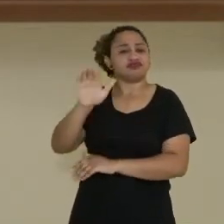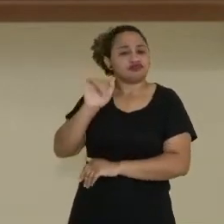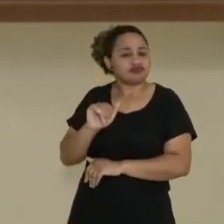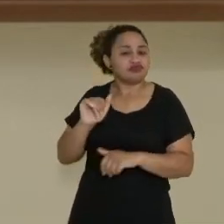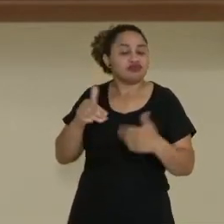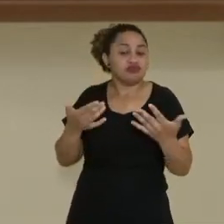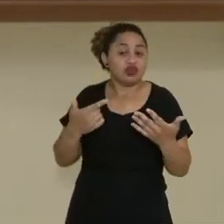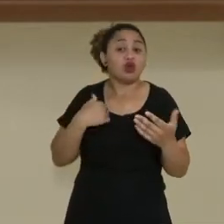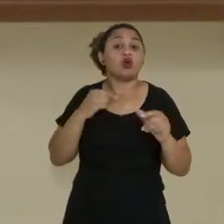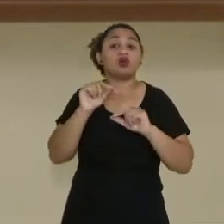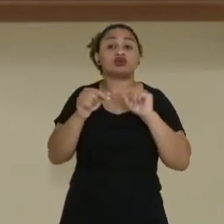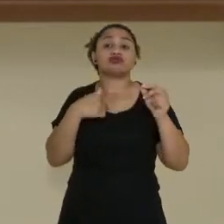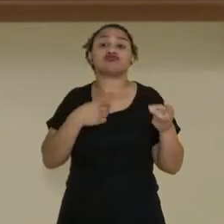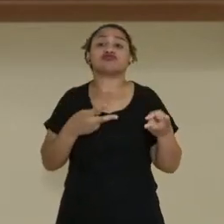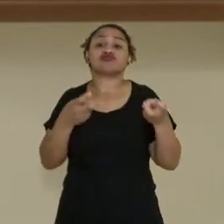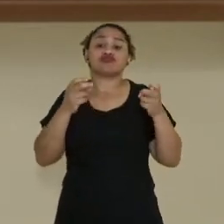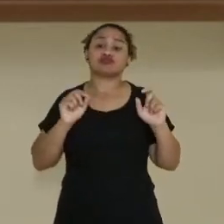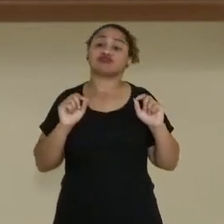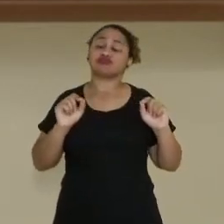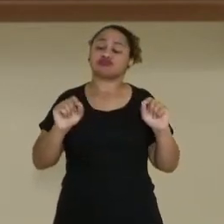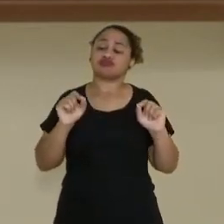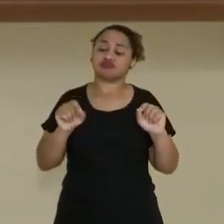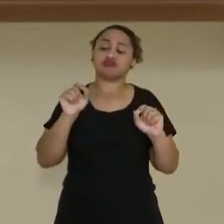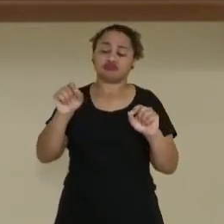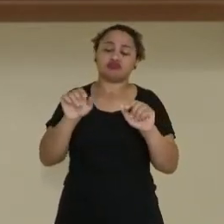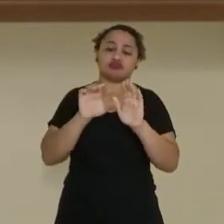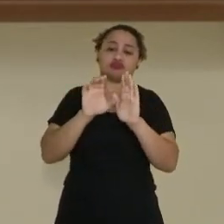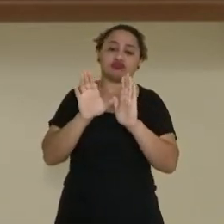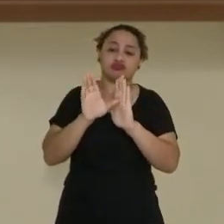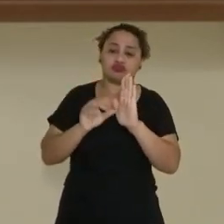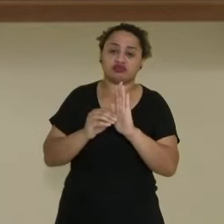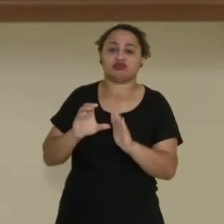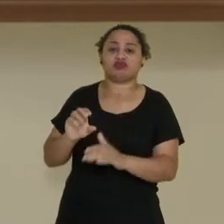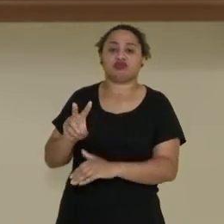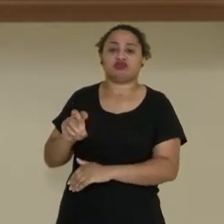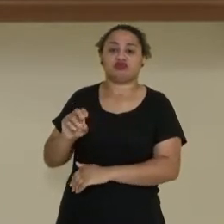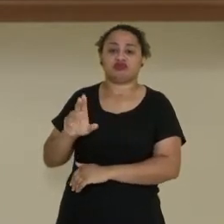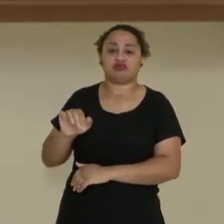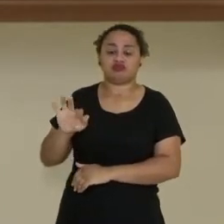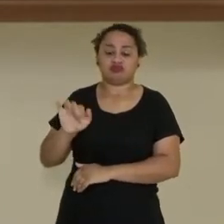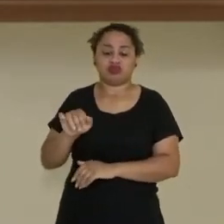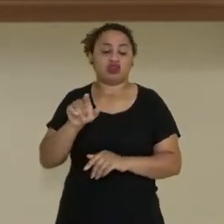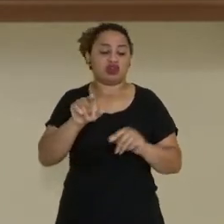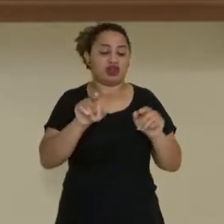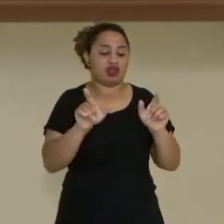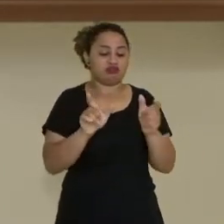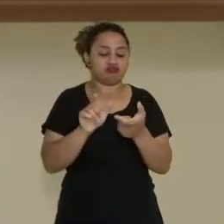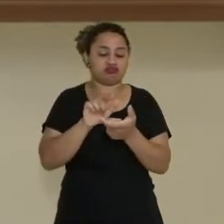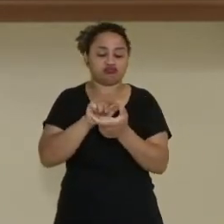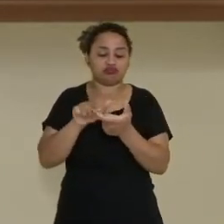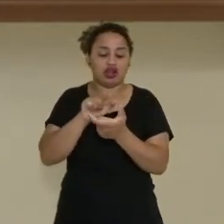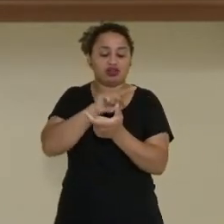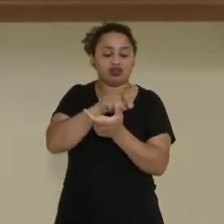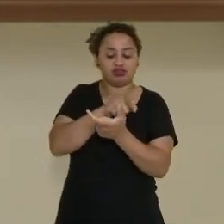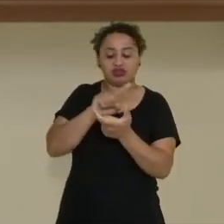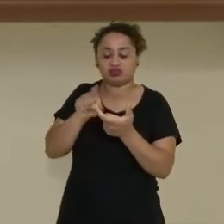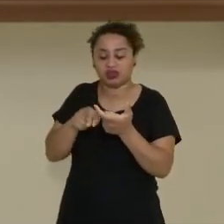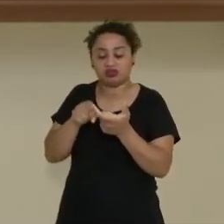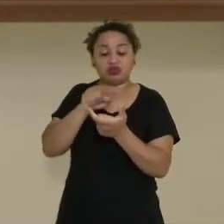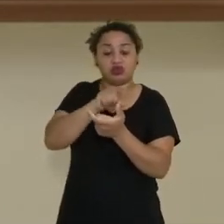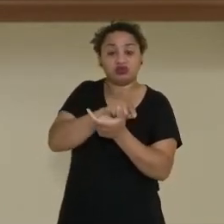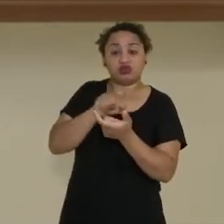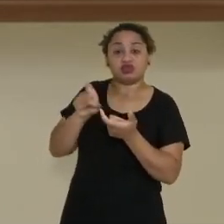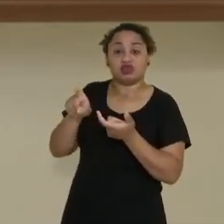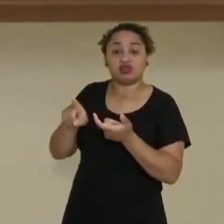eu noto a respeito do vocativo? Que ele vem precedido de vírgula ou entre vírgulas. E ele pode